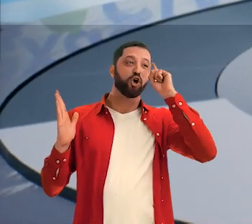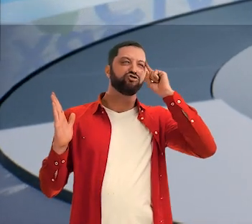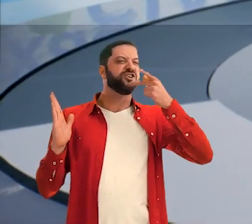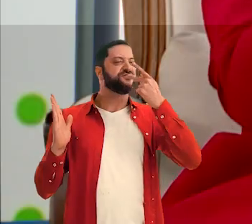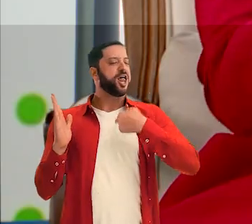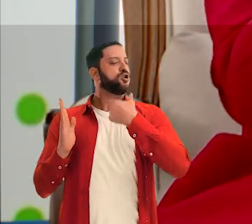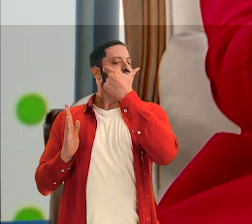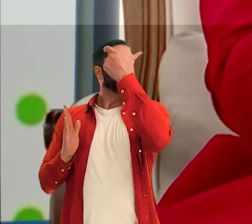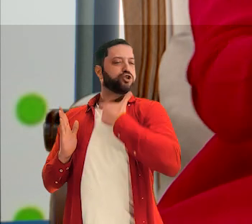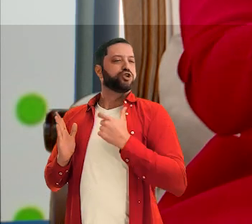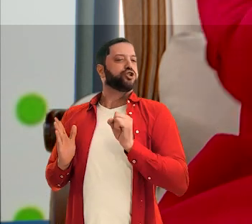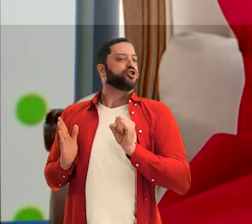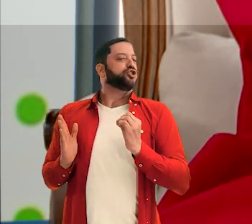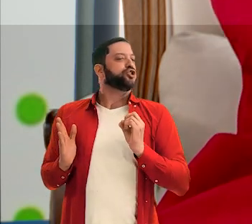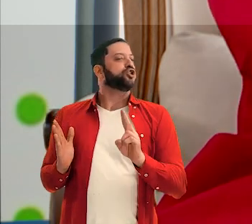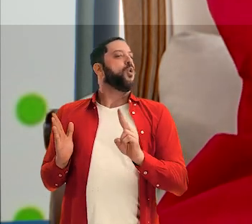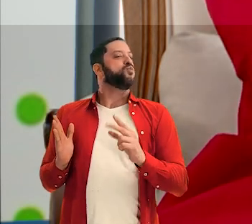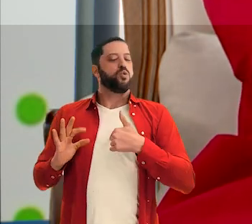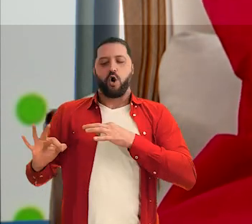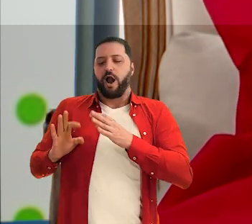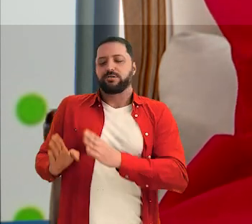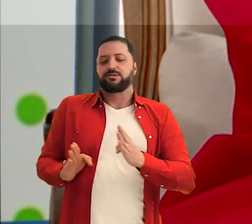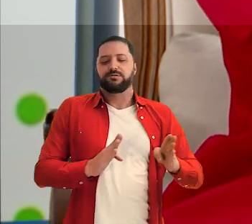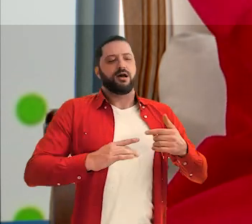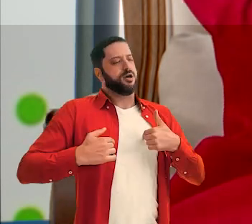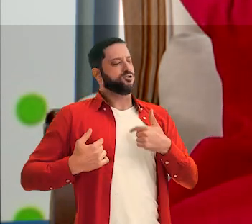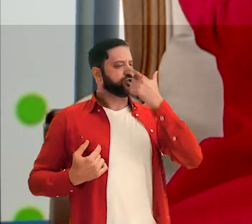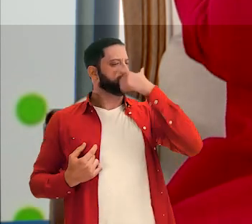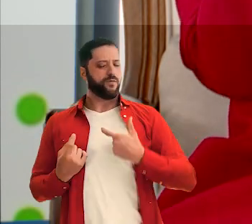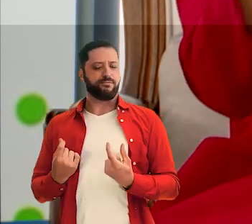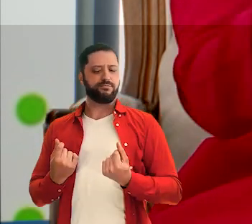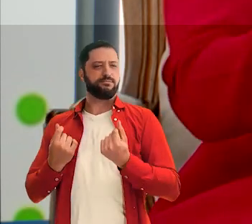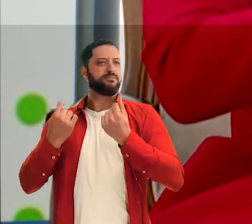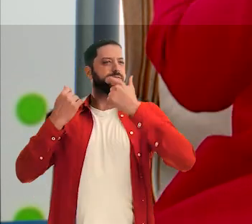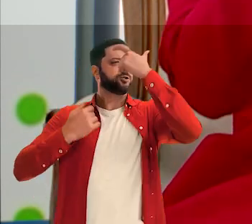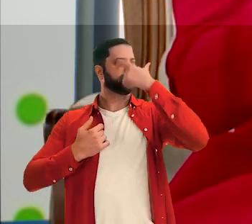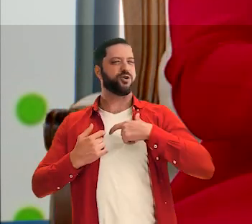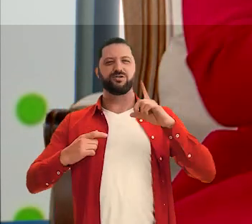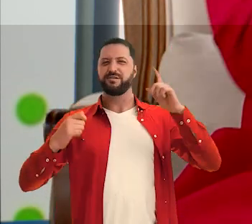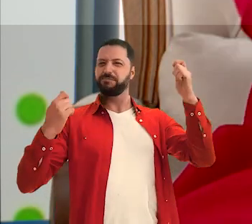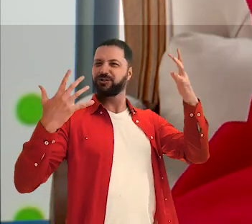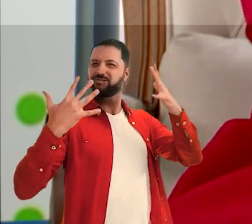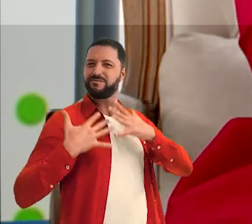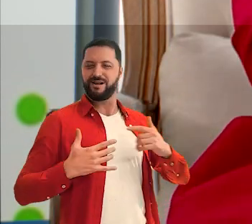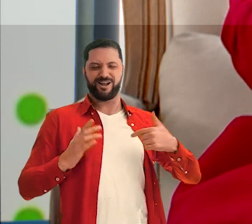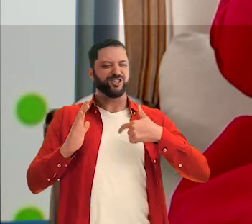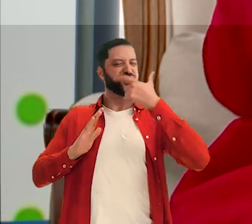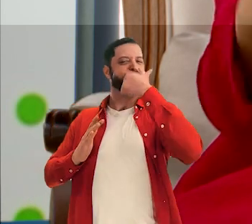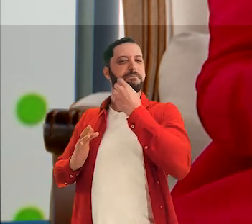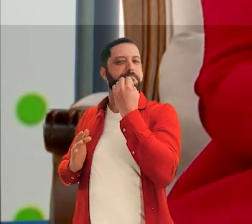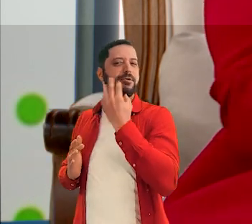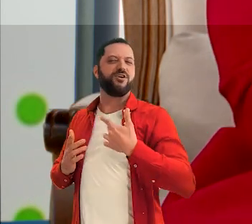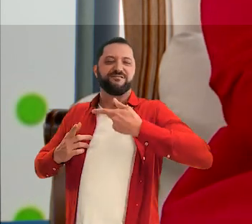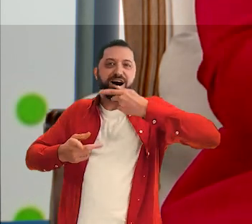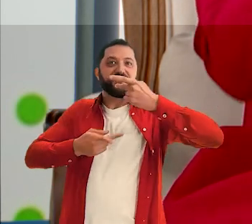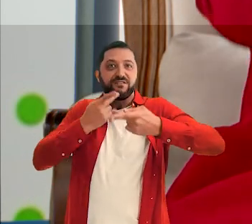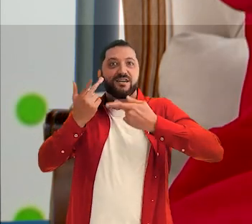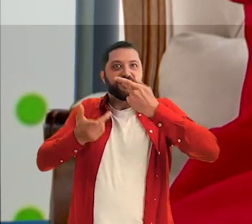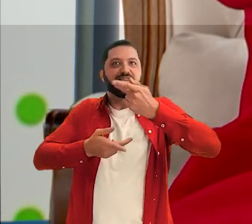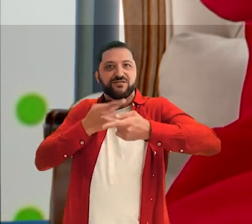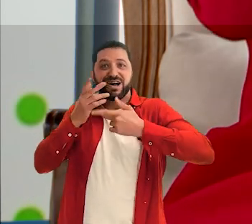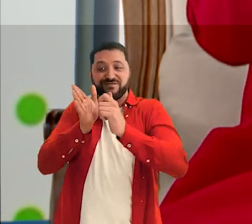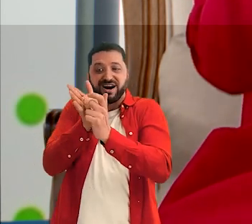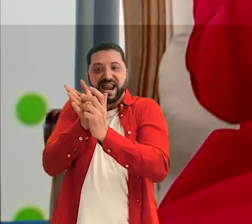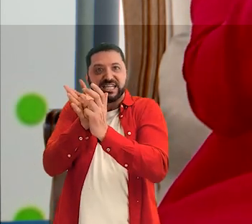e comece a falar todos os dias, eu sou organizado, eu sou herdeiro, eu sou próspero, eu sou amado, eu sou abençoado. Para